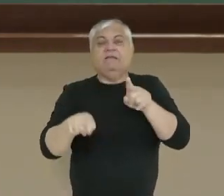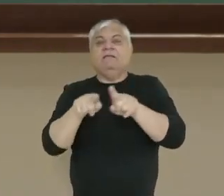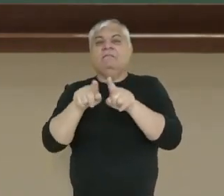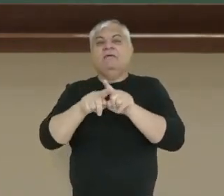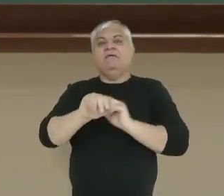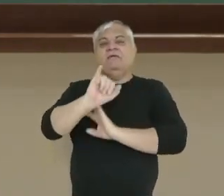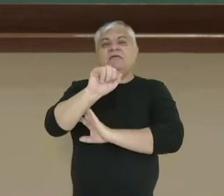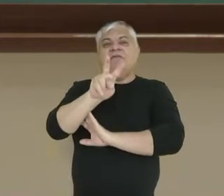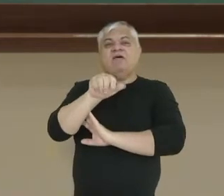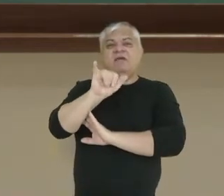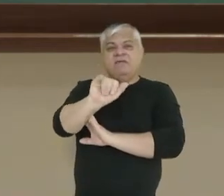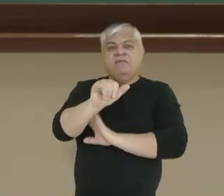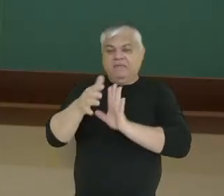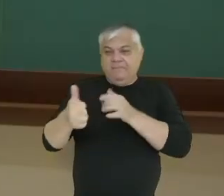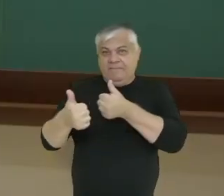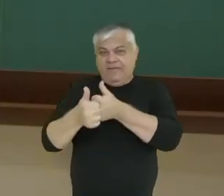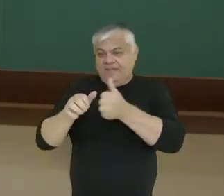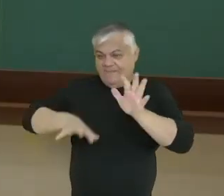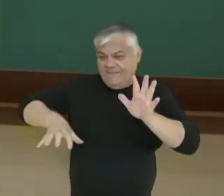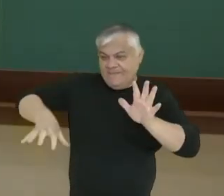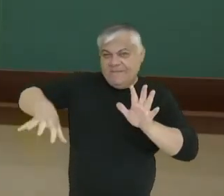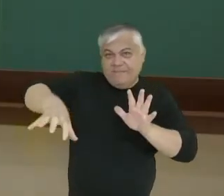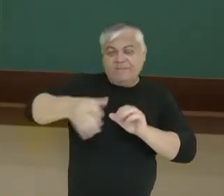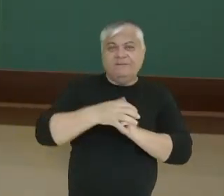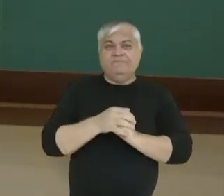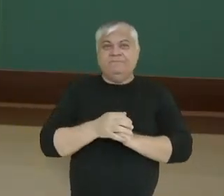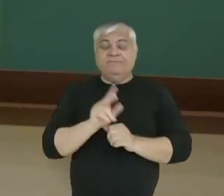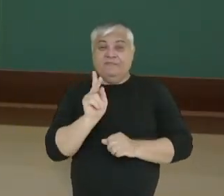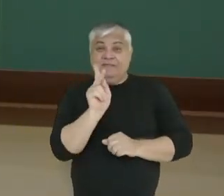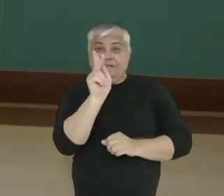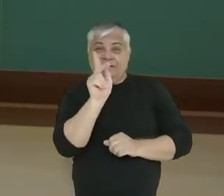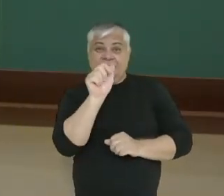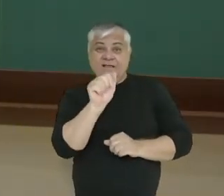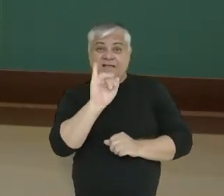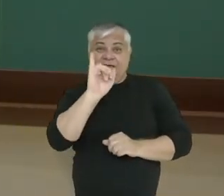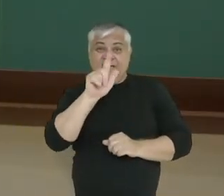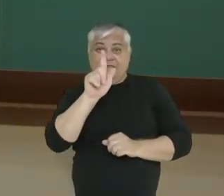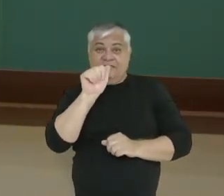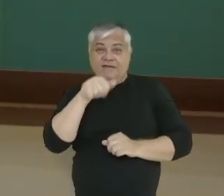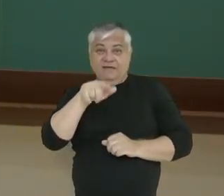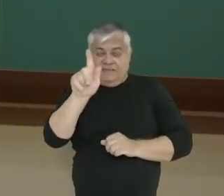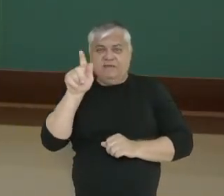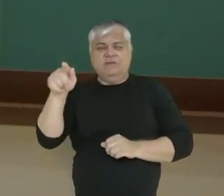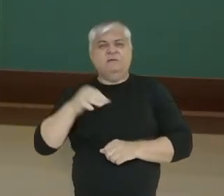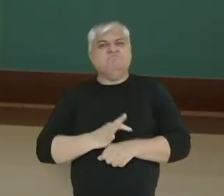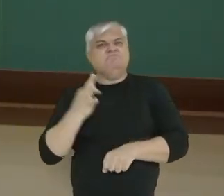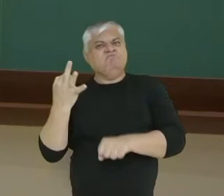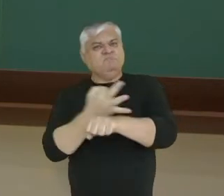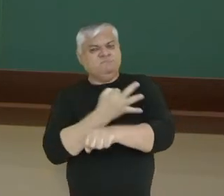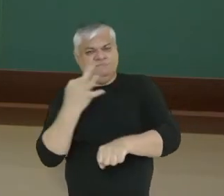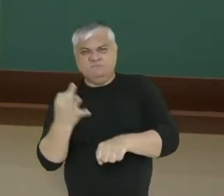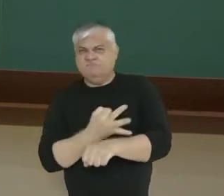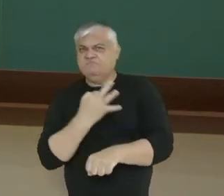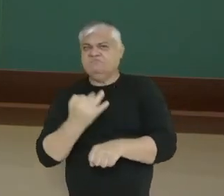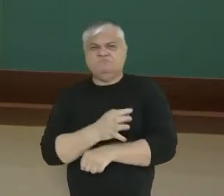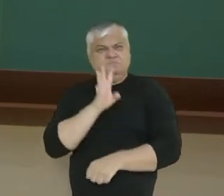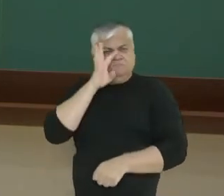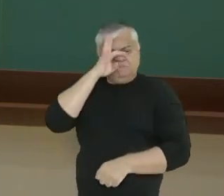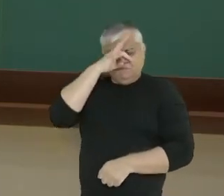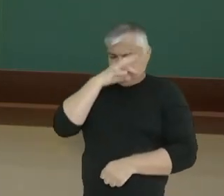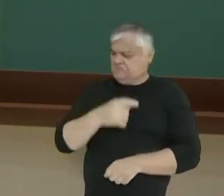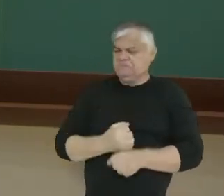Os Caingangue são um dos grupos que vão resistir bastante, né? Vão ser colocados ali talvez como índios